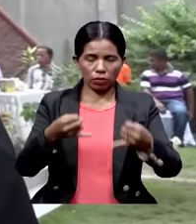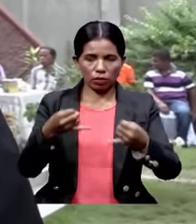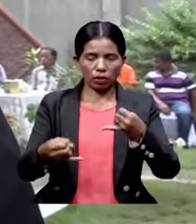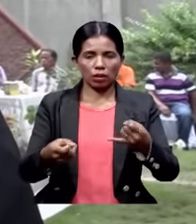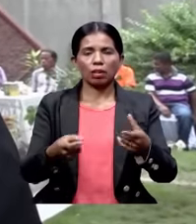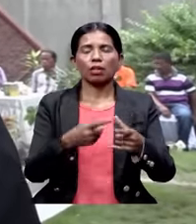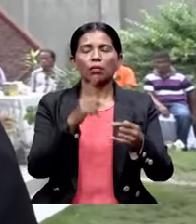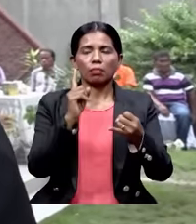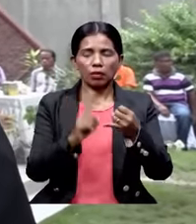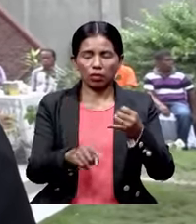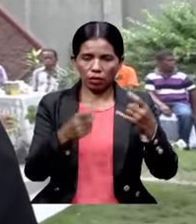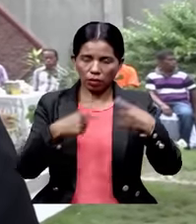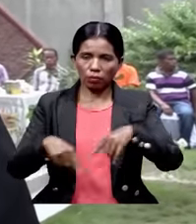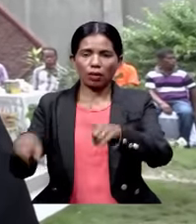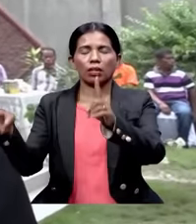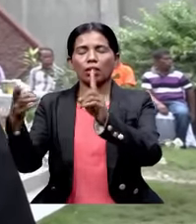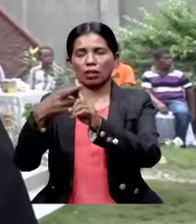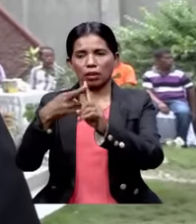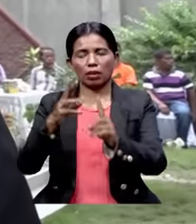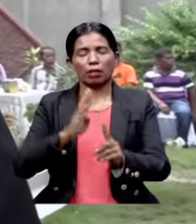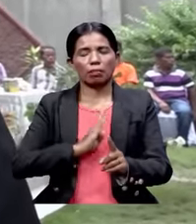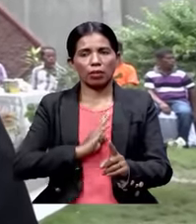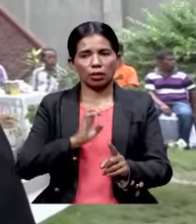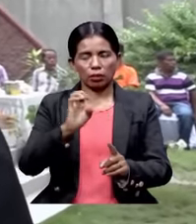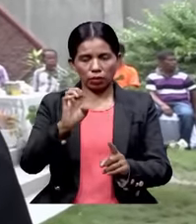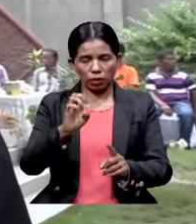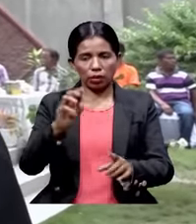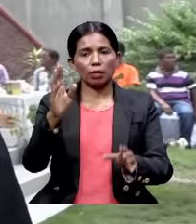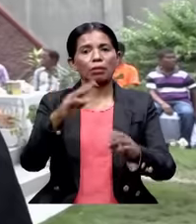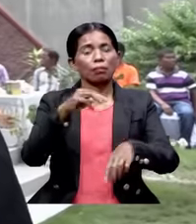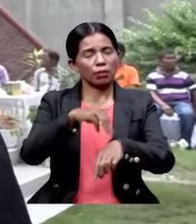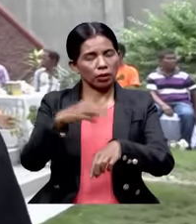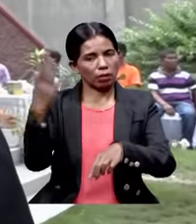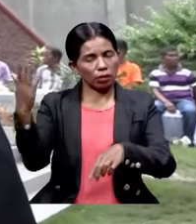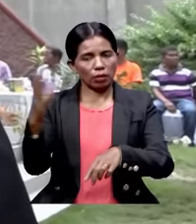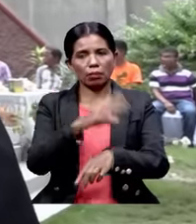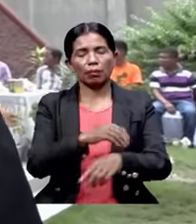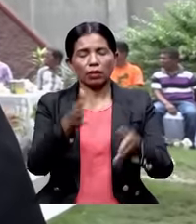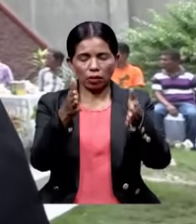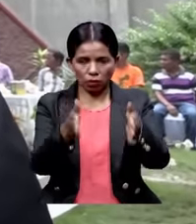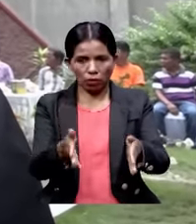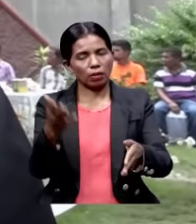ba liu iya cemitério Bekusi, ori misa henava, i depois de halot henava mos.